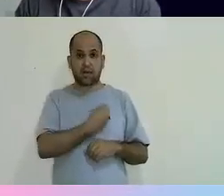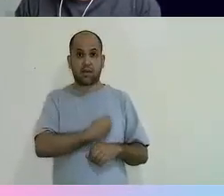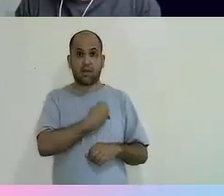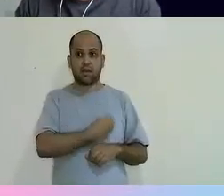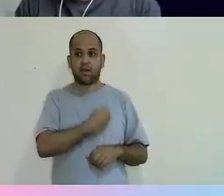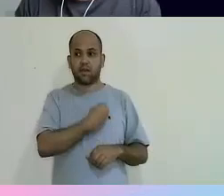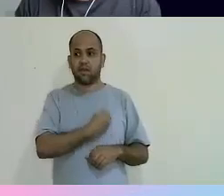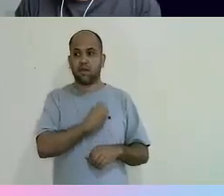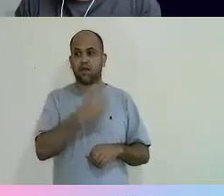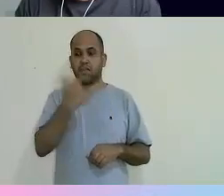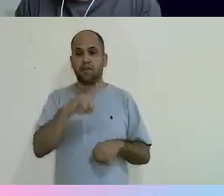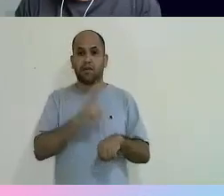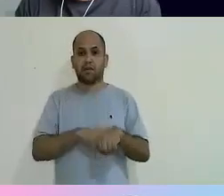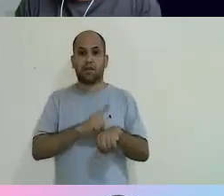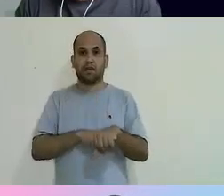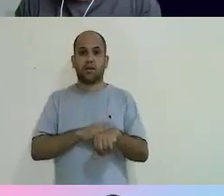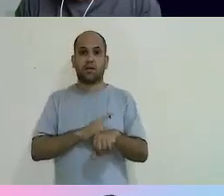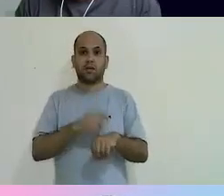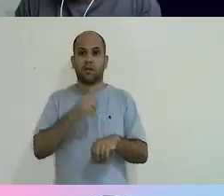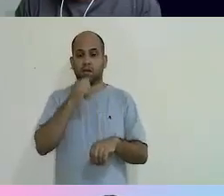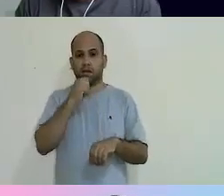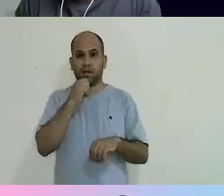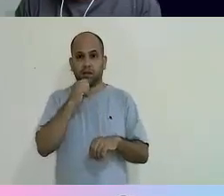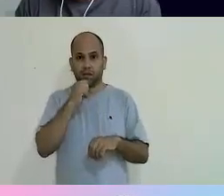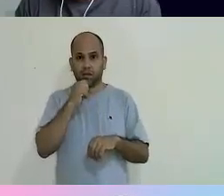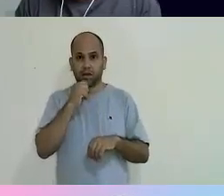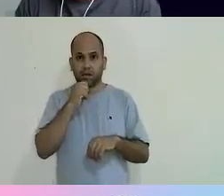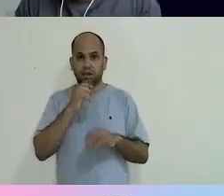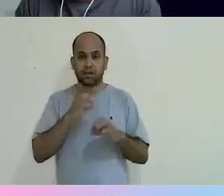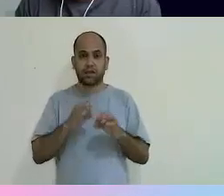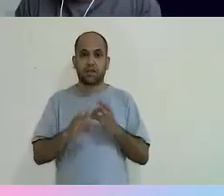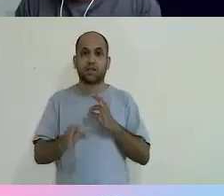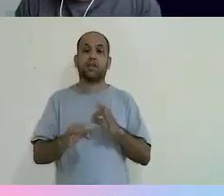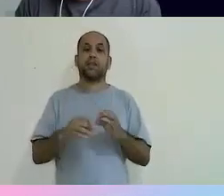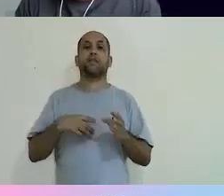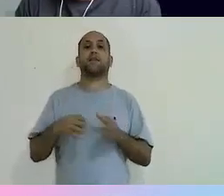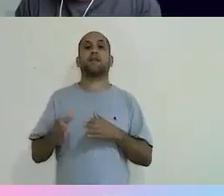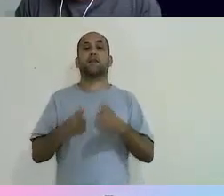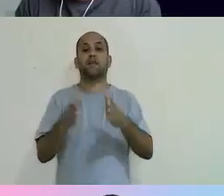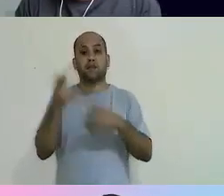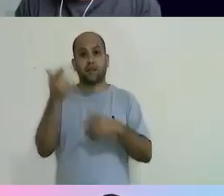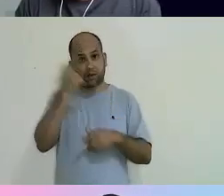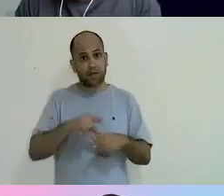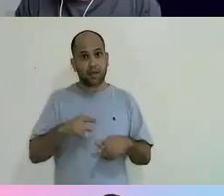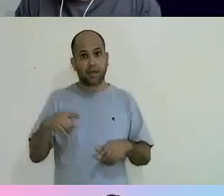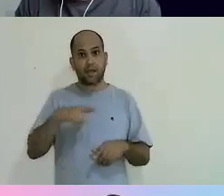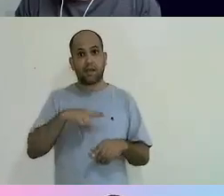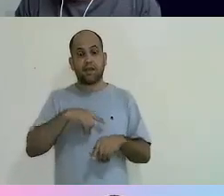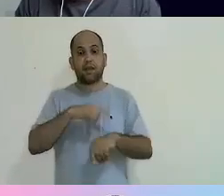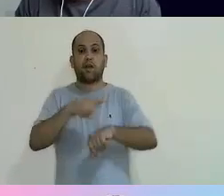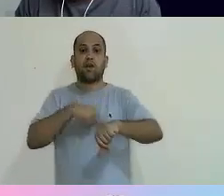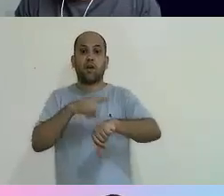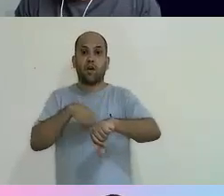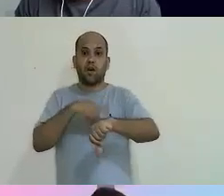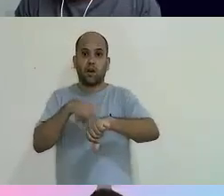alguns momentos não despender tempo em trânsito, então você consegue ter mais horas